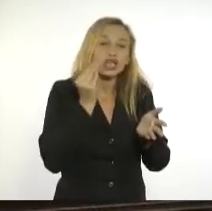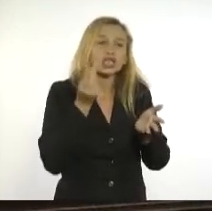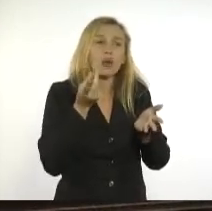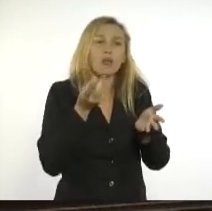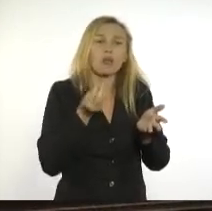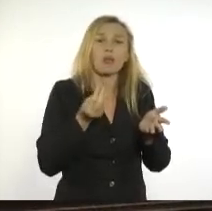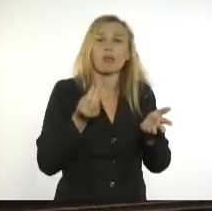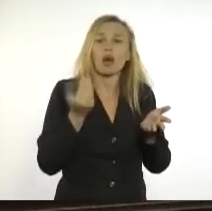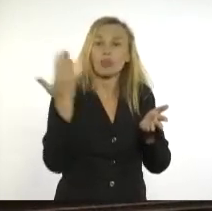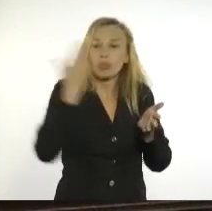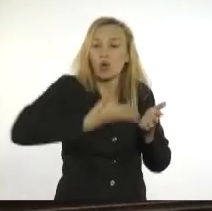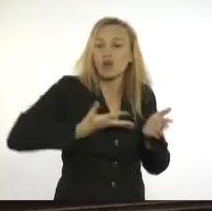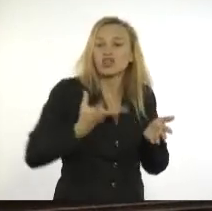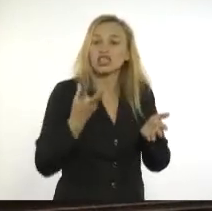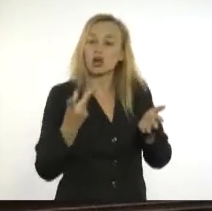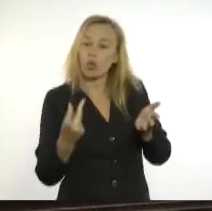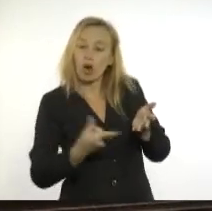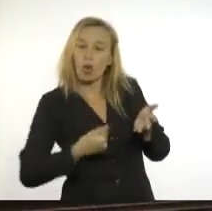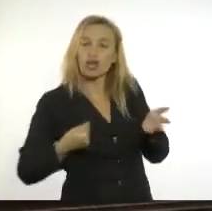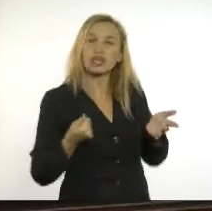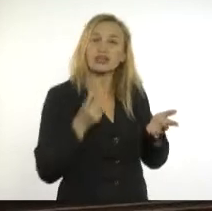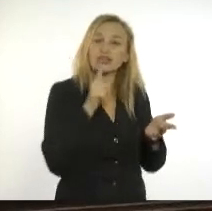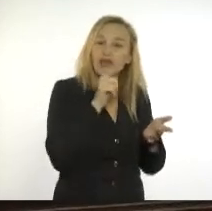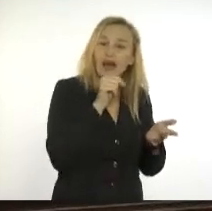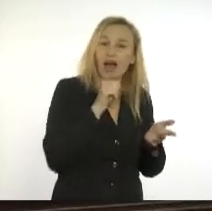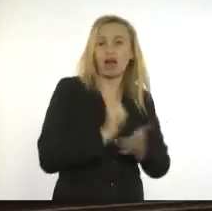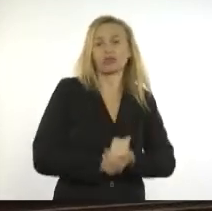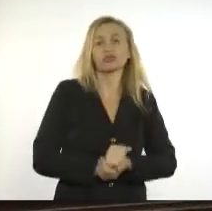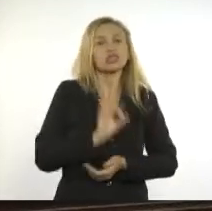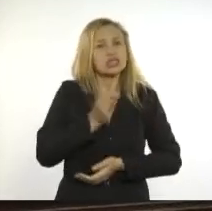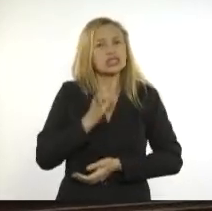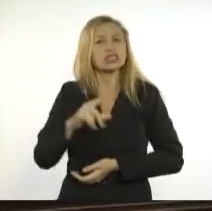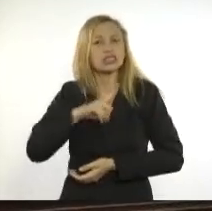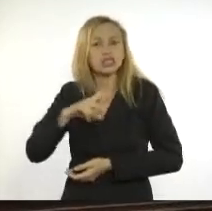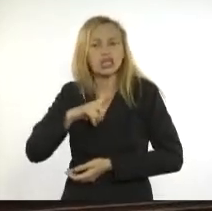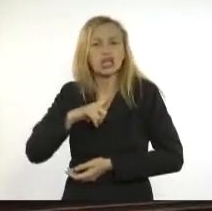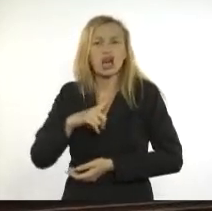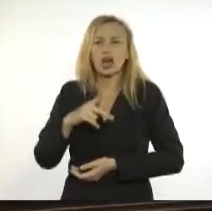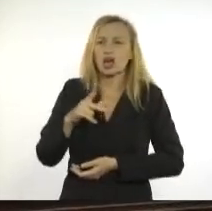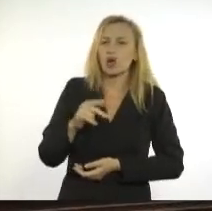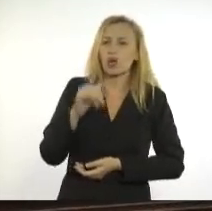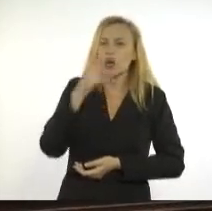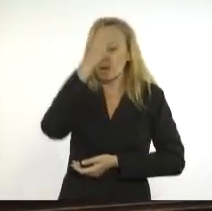vir suprir essa necessidade e vai permitir que o cidadão fluminense